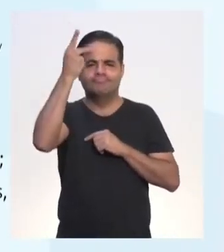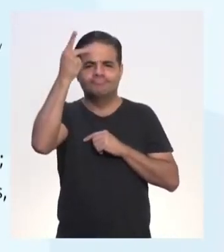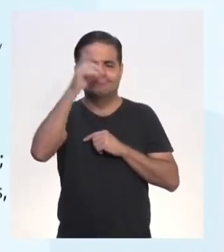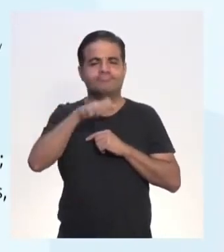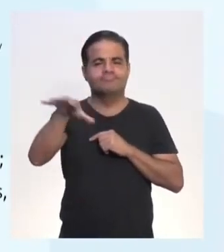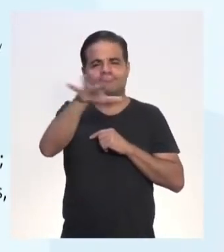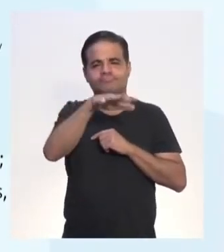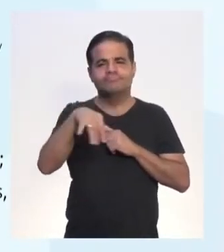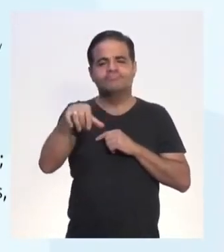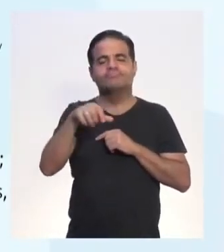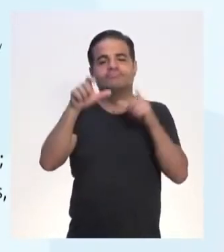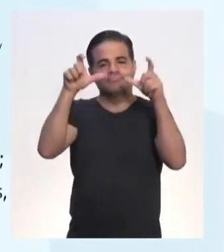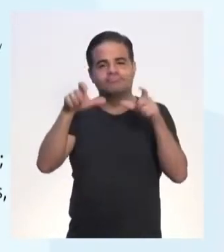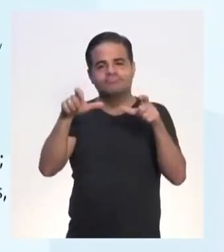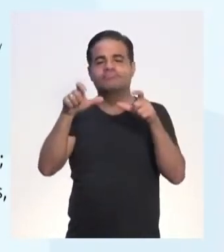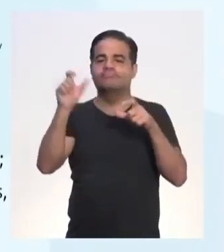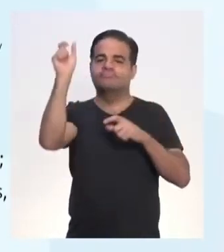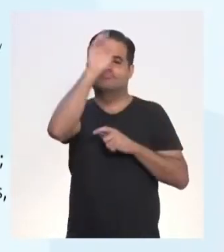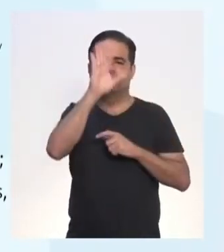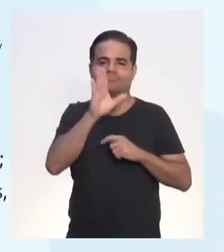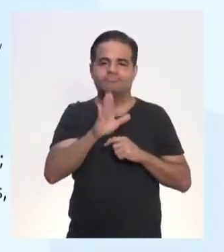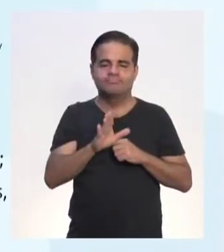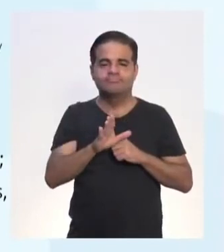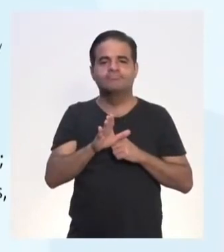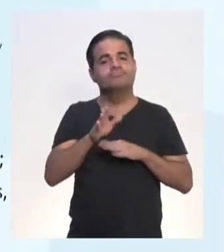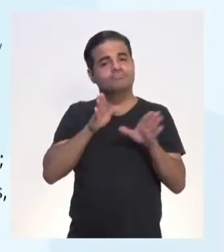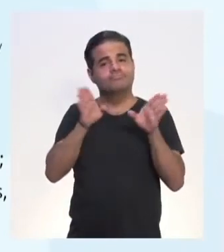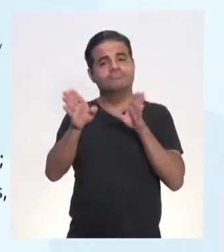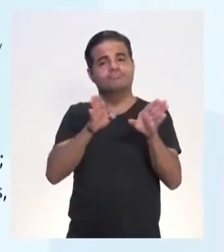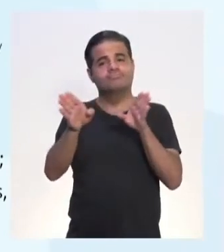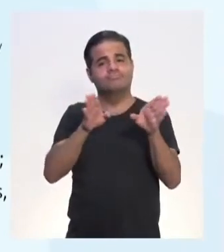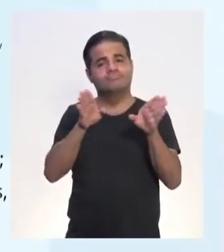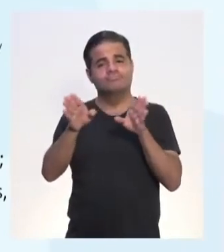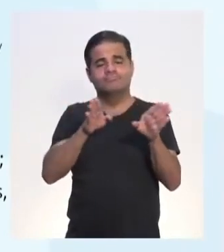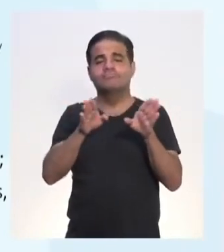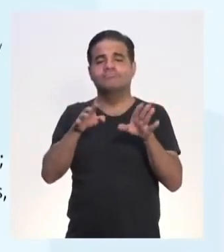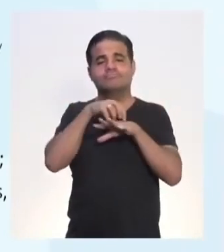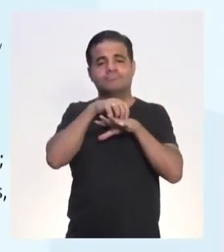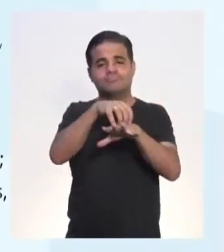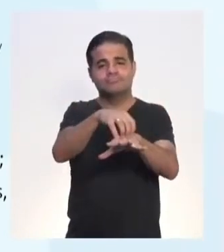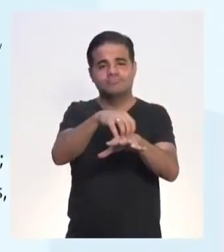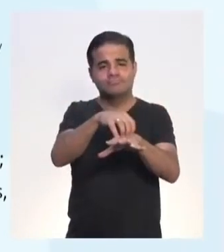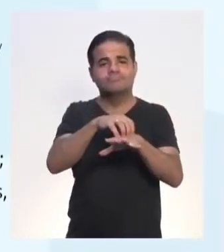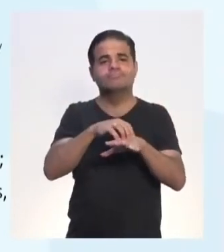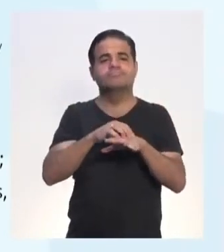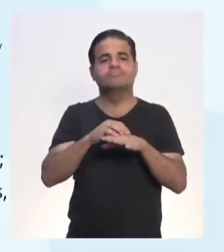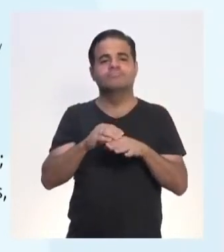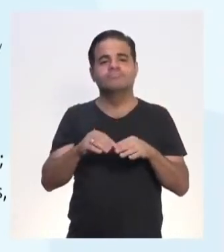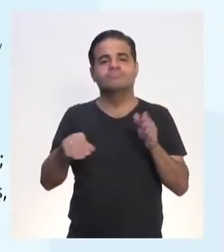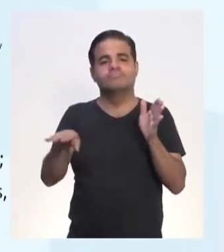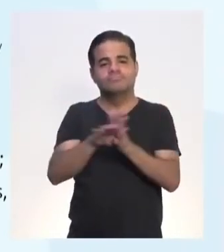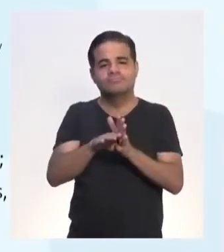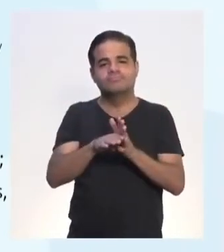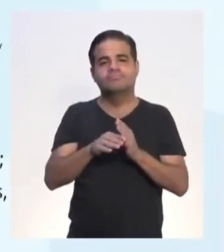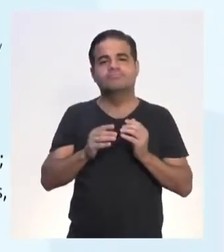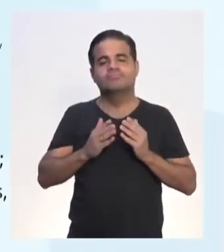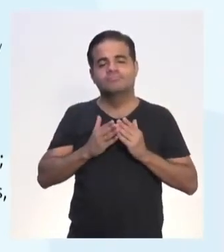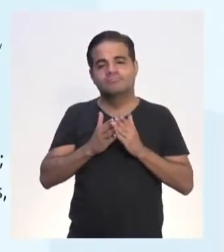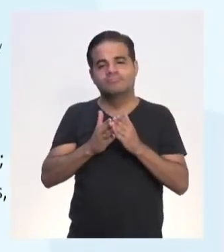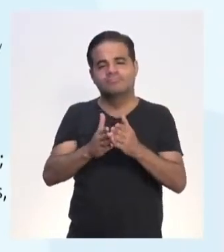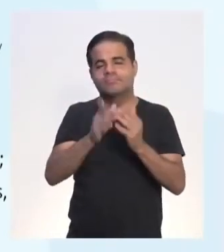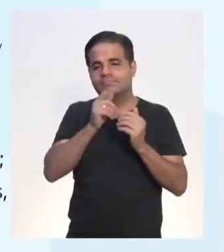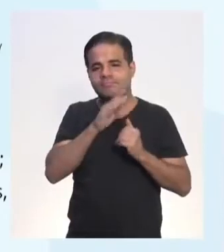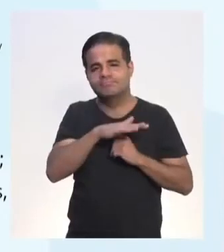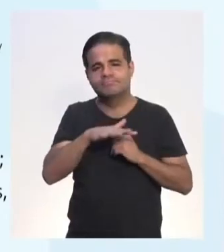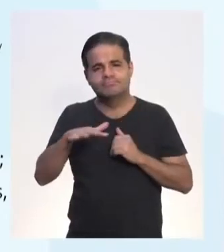região sudeste aqui do Brasil. Isso. E os acessos, tá? Pontos turísticos, hidrominerais, terminais marítimos, fluviais,